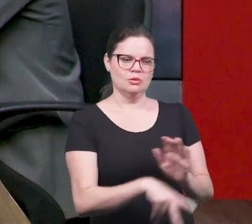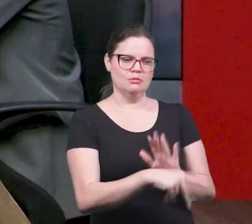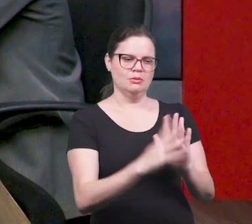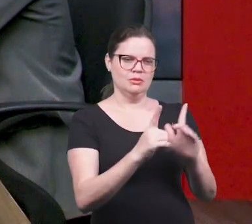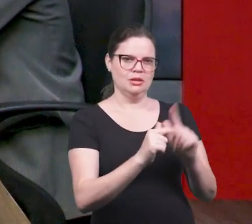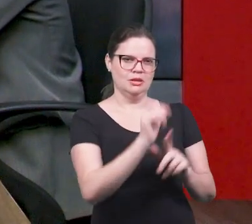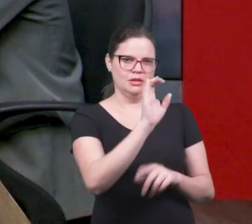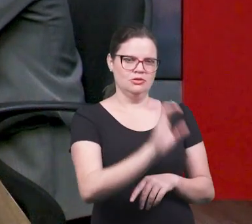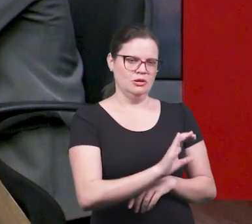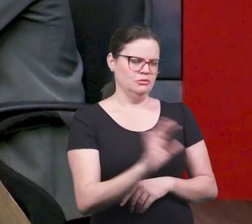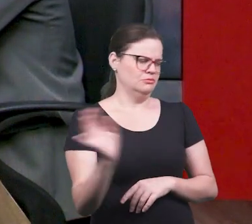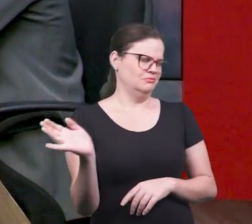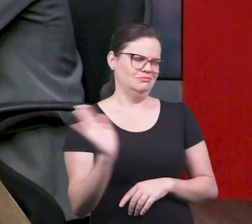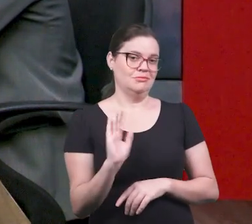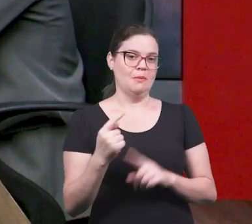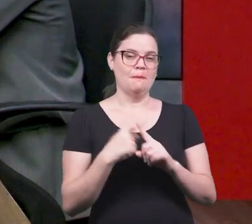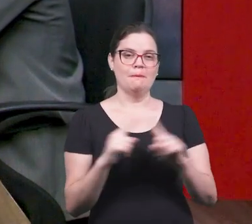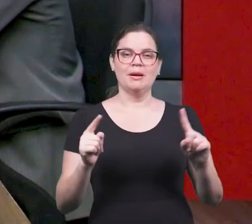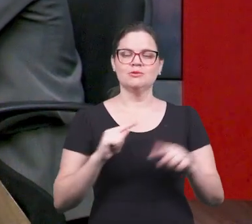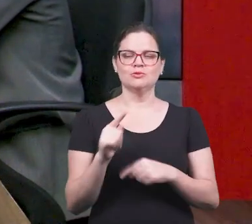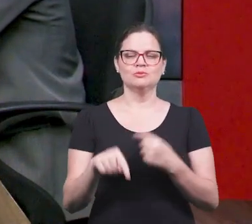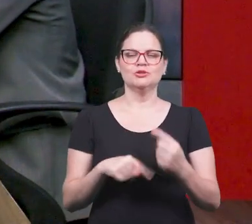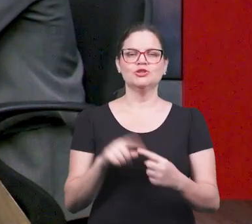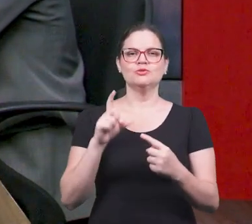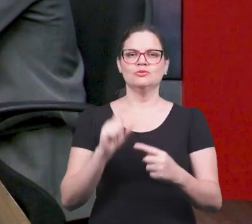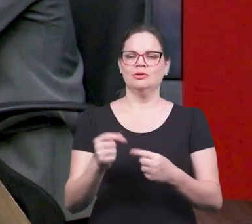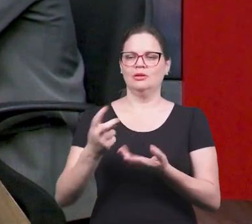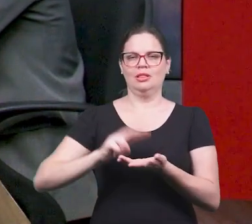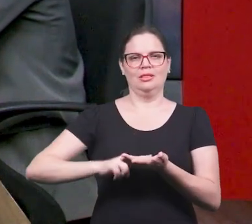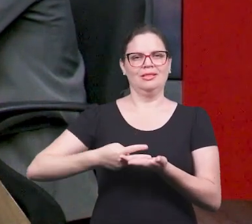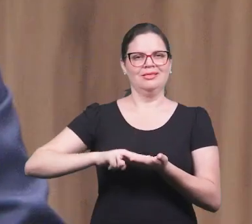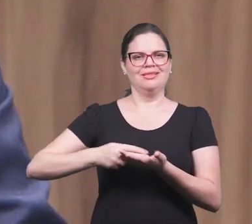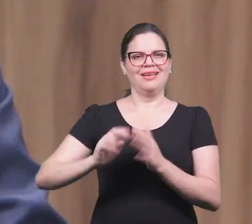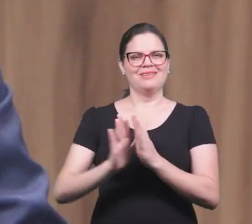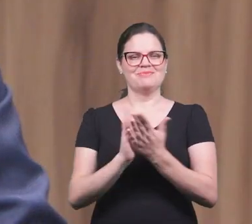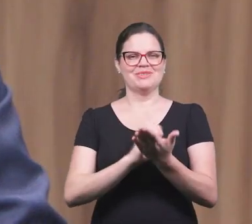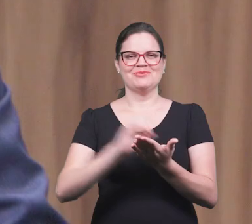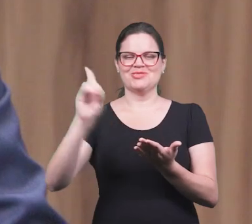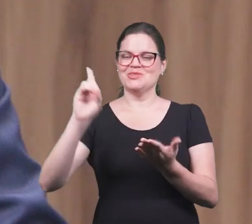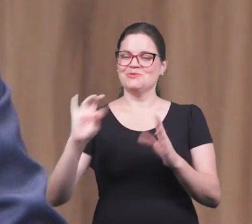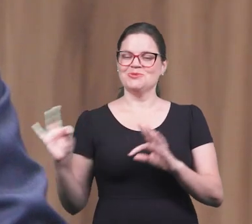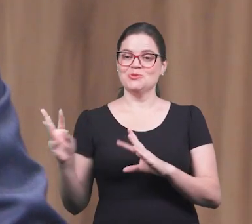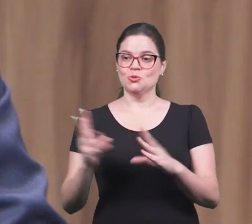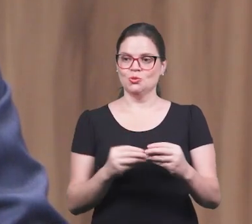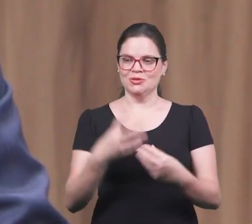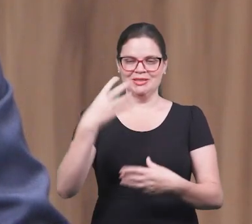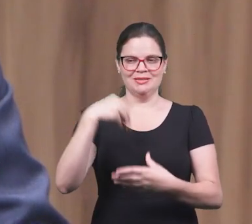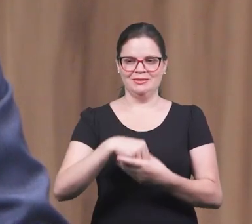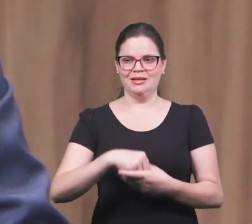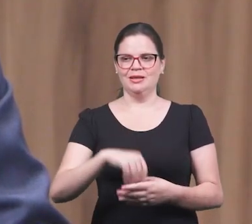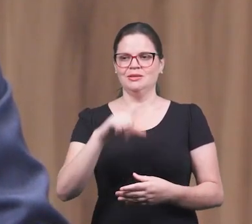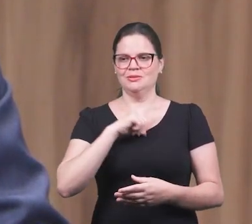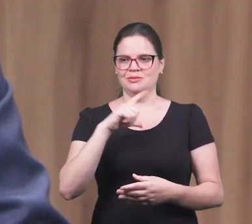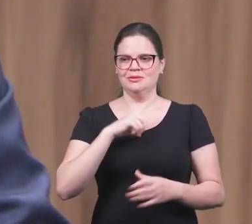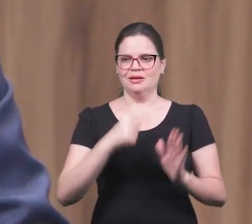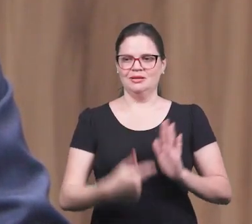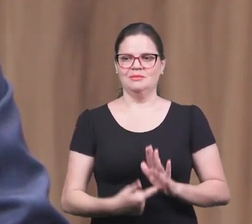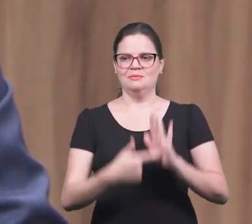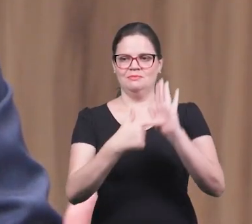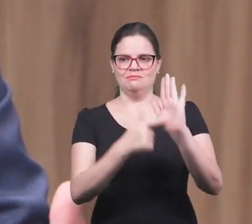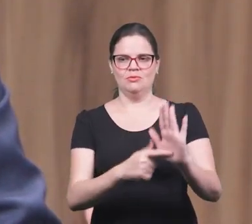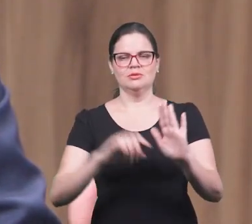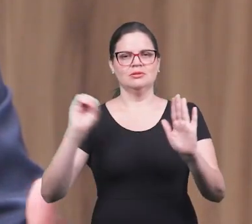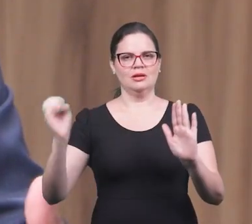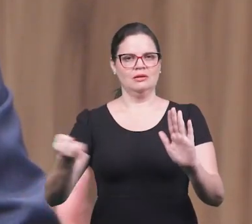o grande legado da Reforma foi a palavra, essa fonte gloriosa de vida,